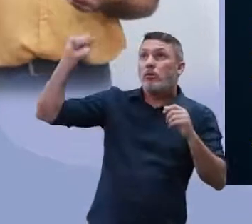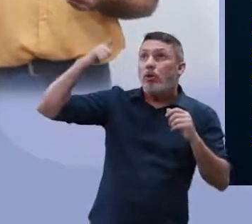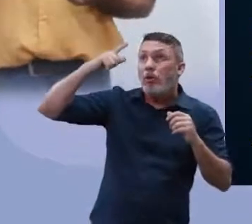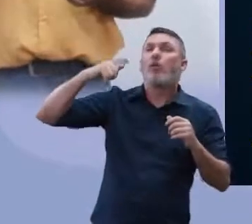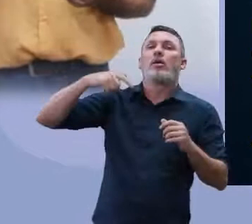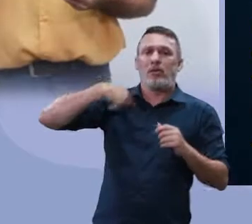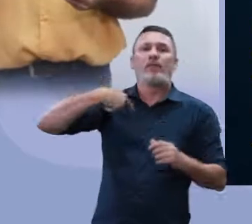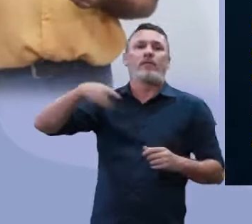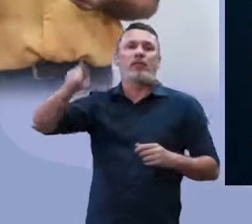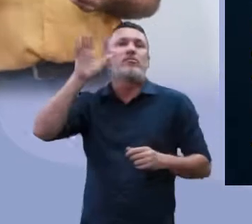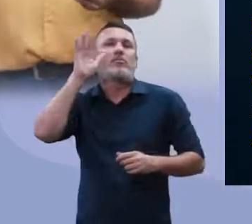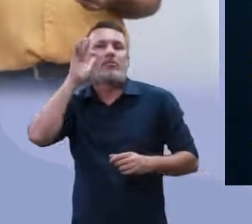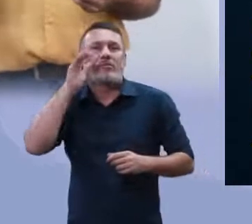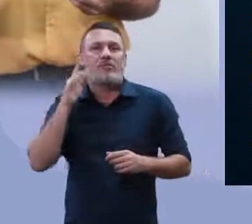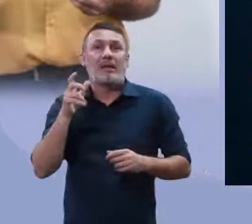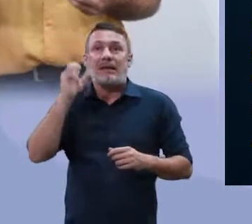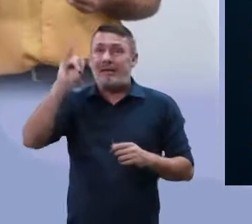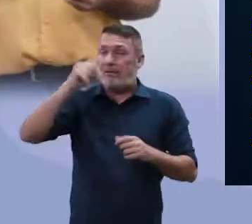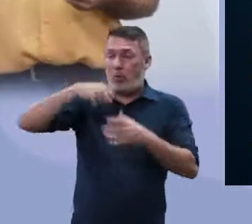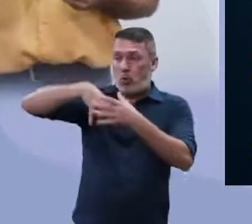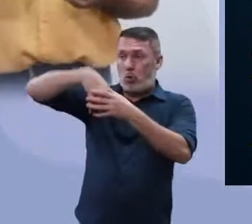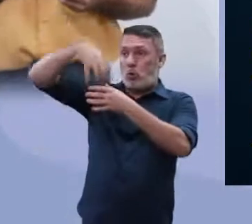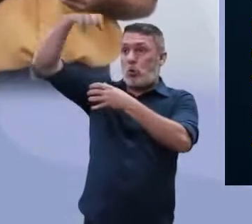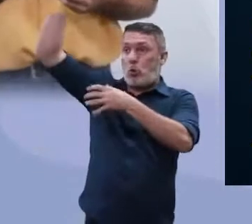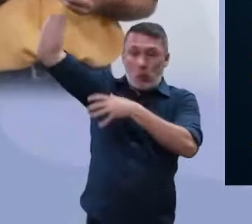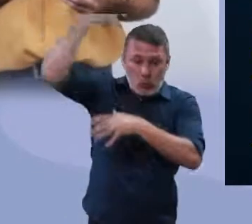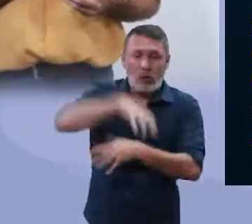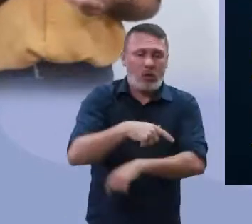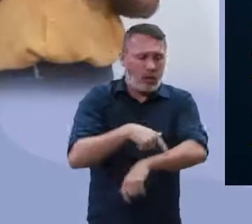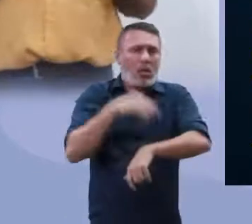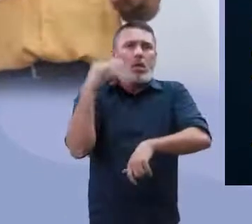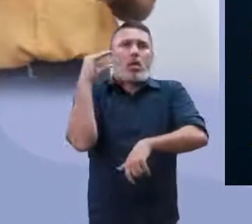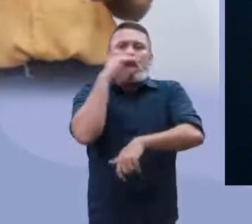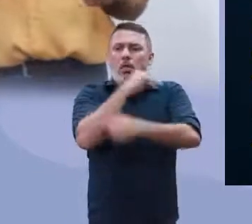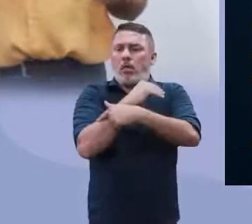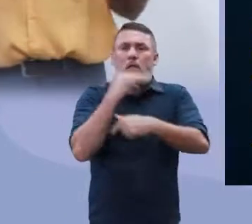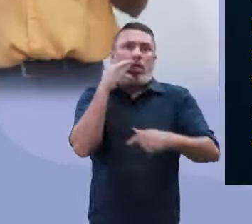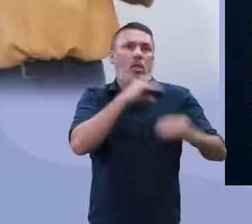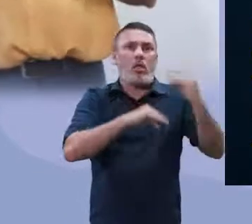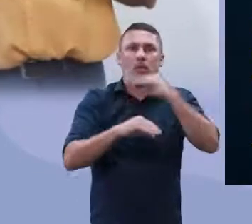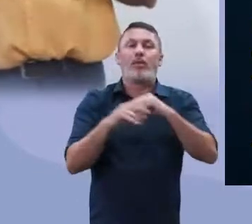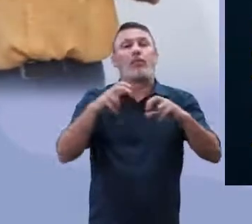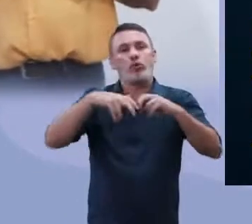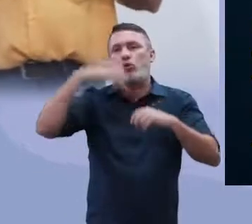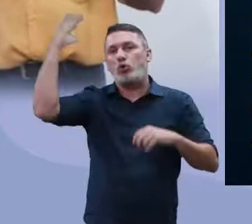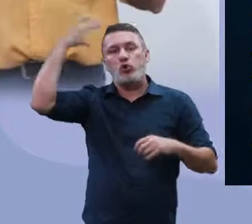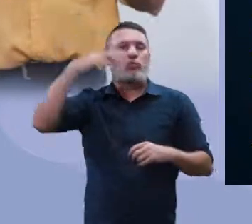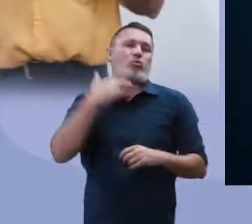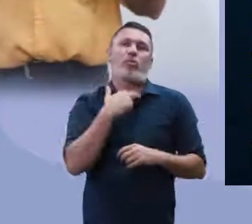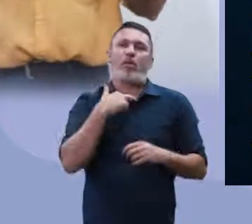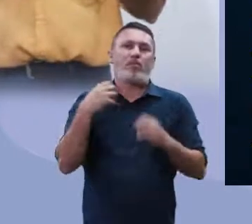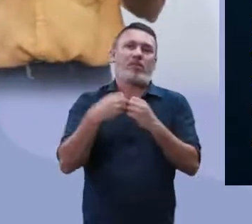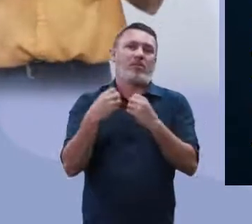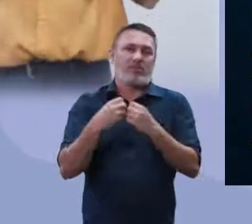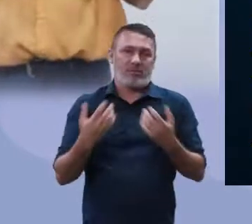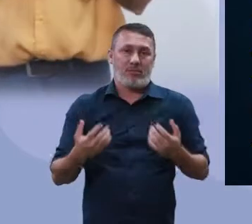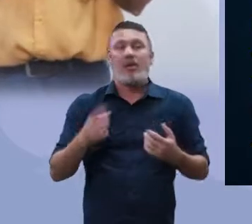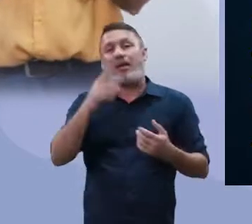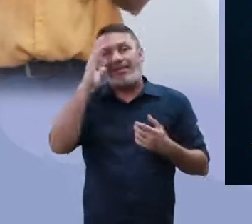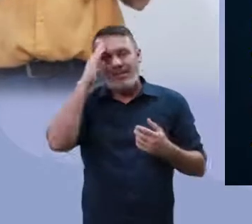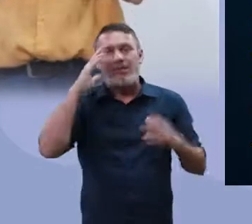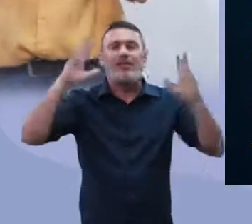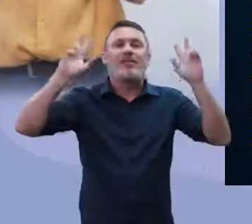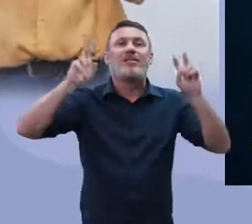ácido sulfúrico e vai queimar a sua pele, vai gerar dano, né? Então, nós temos que entender que a chuva ácida ela pode acontecer